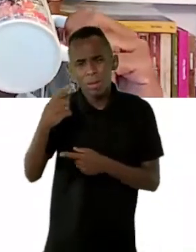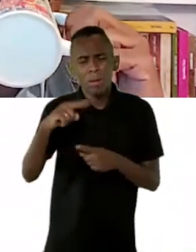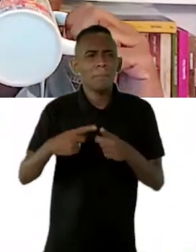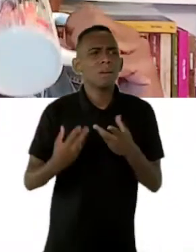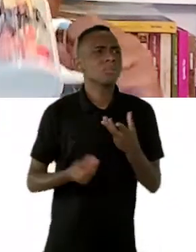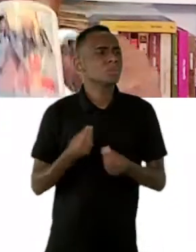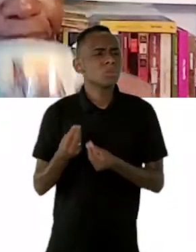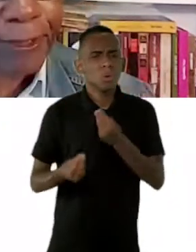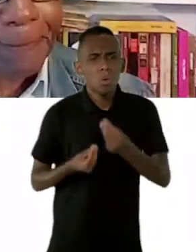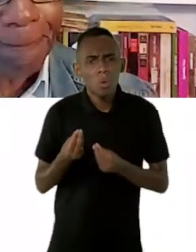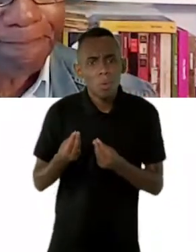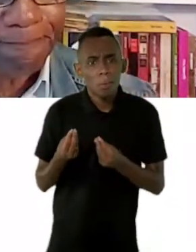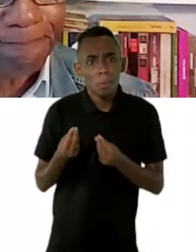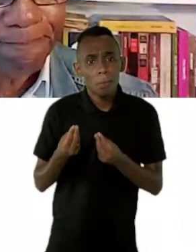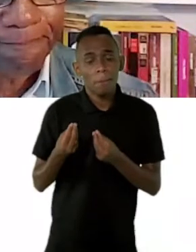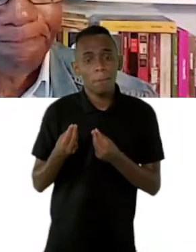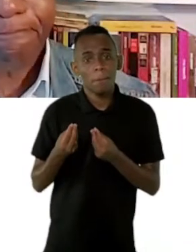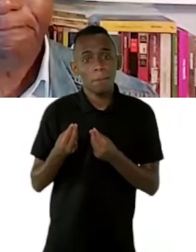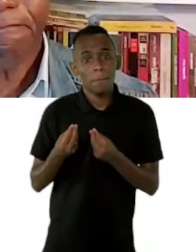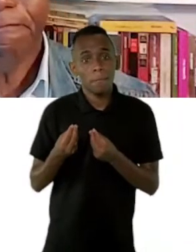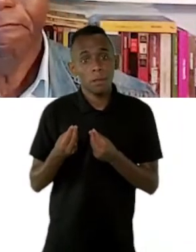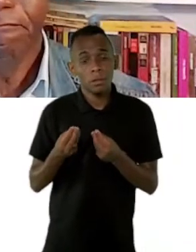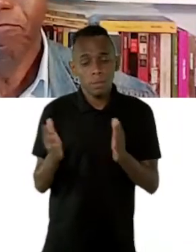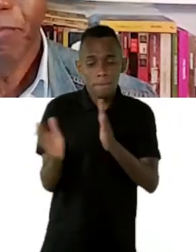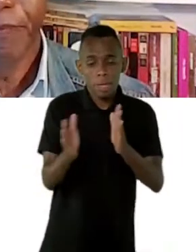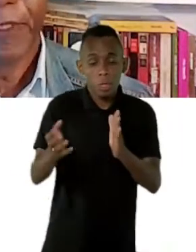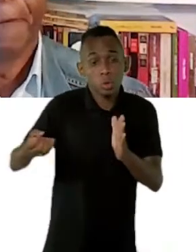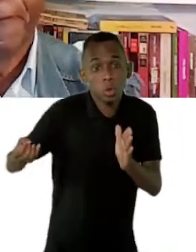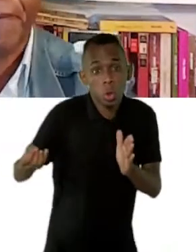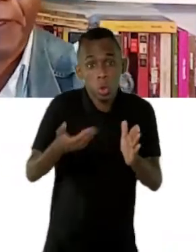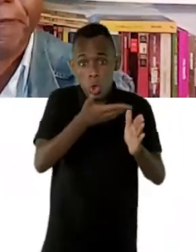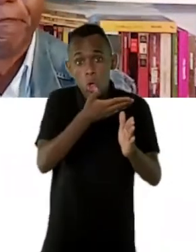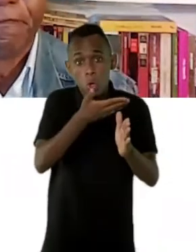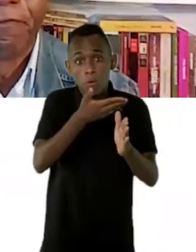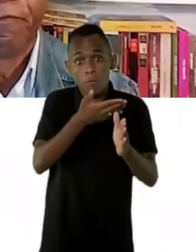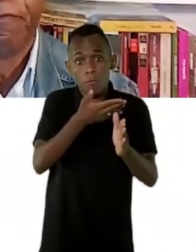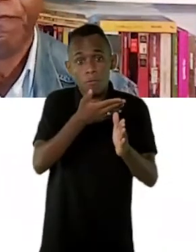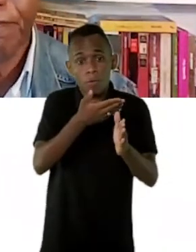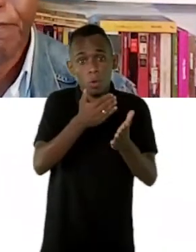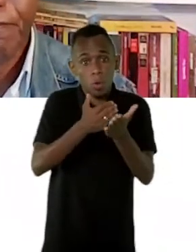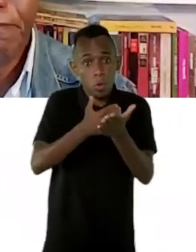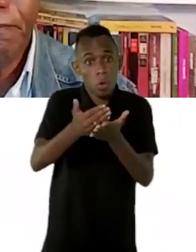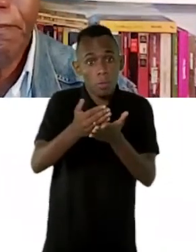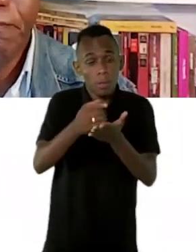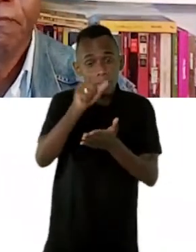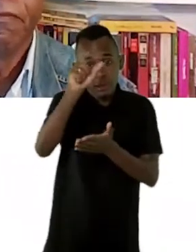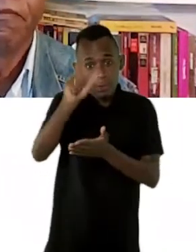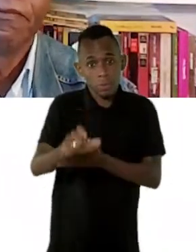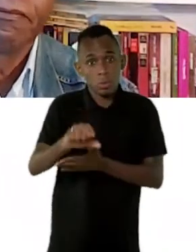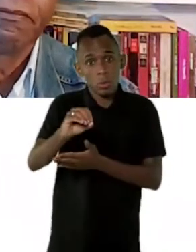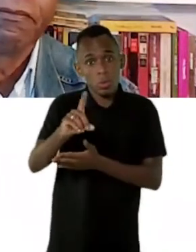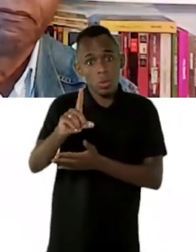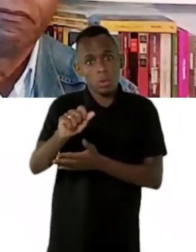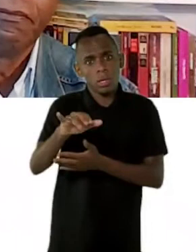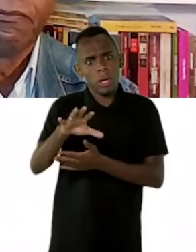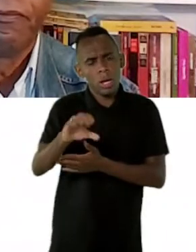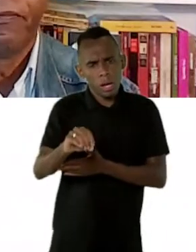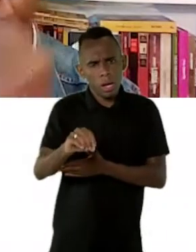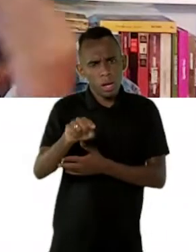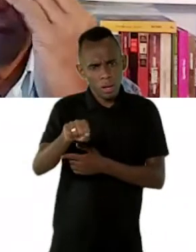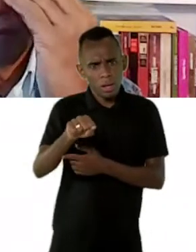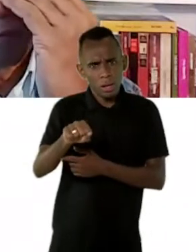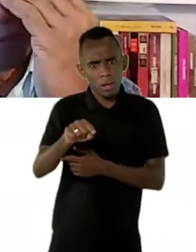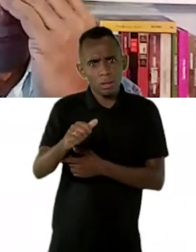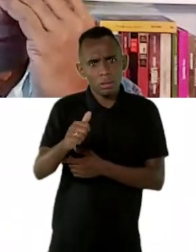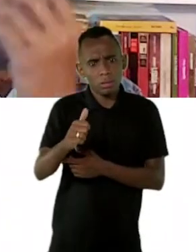que essa nova geração vai começar a ver o Audálio como uma pessoa perdulária, uma